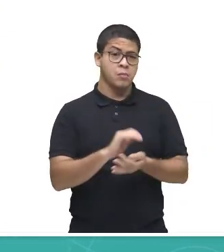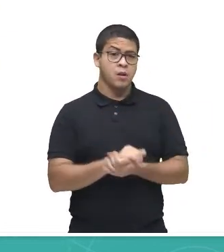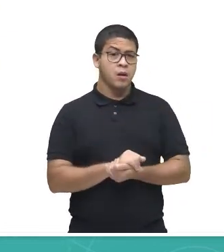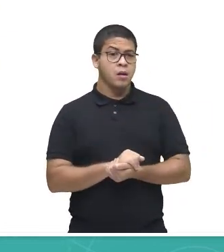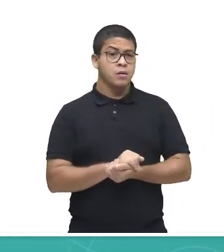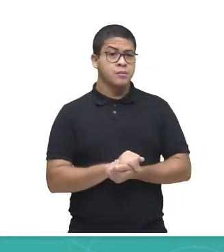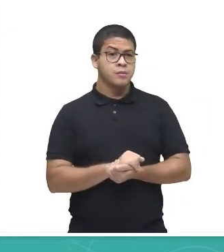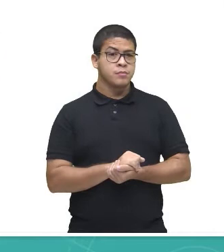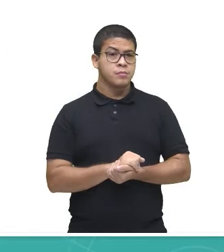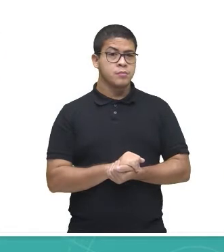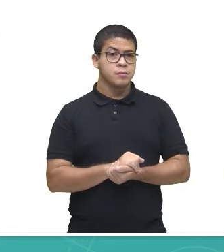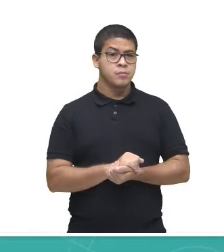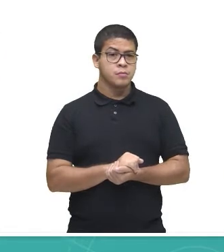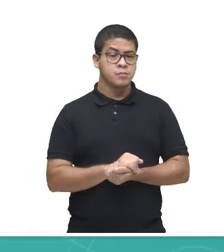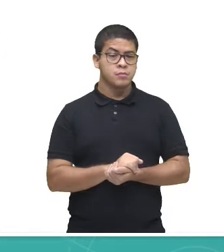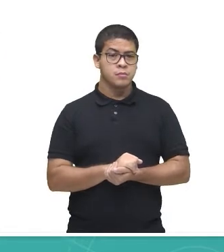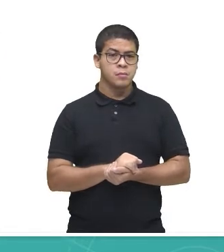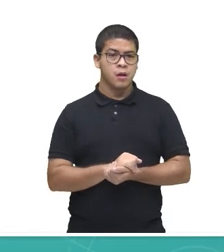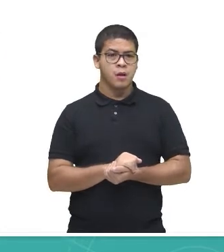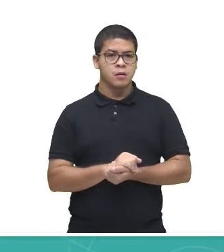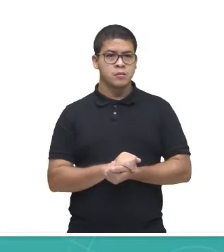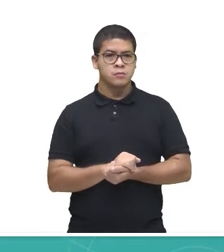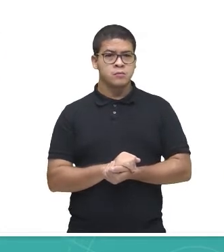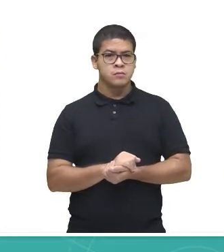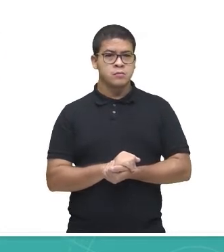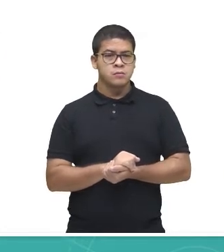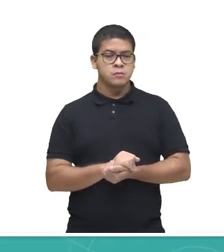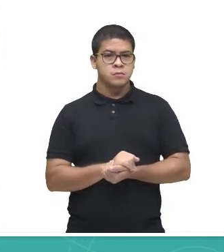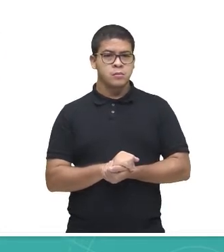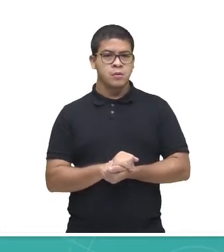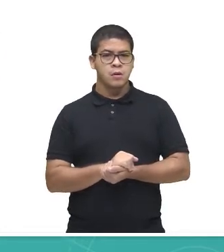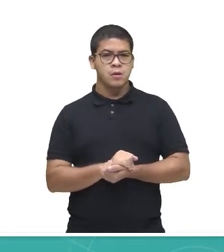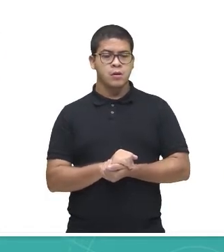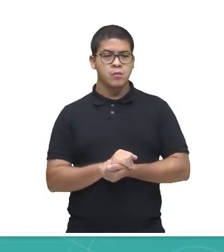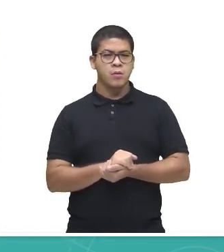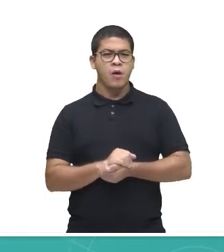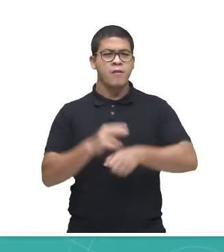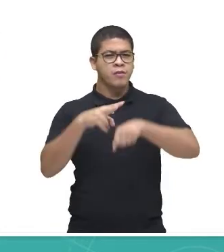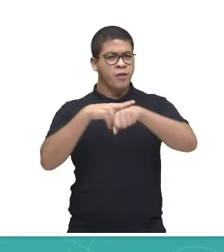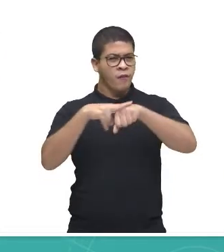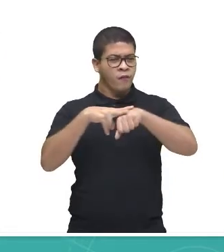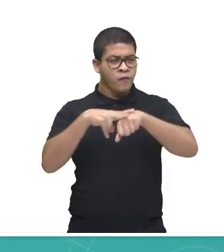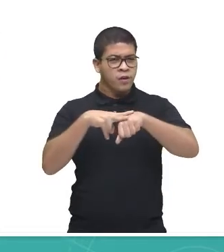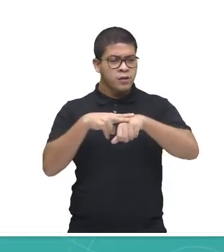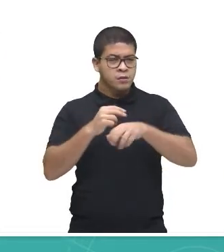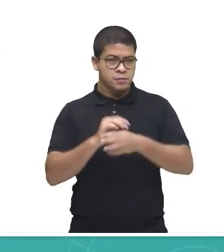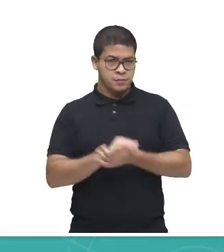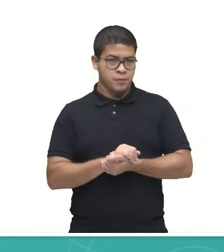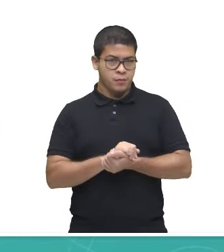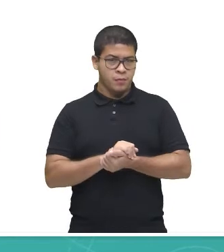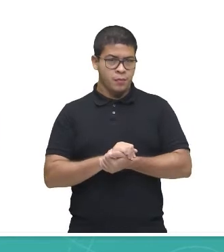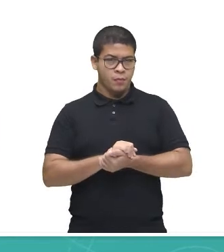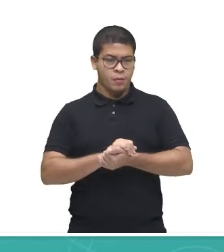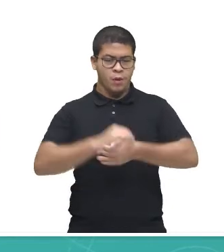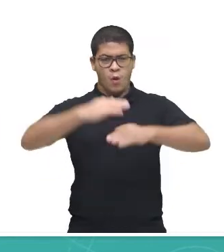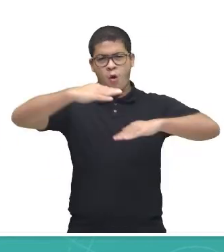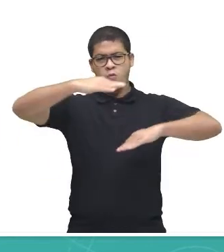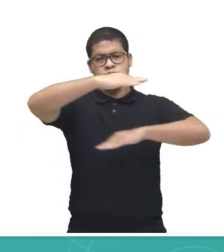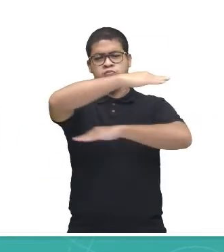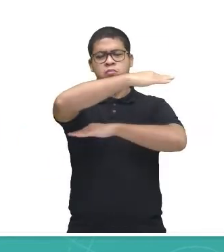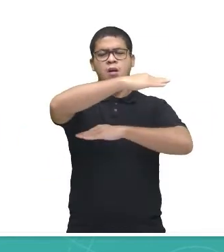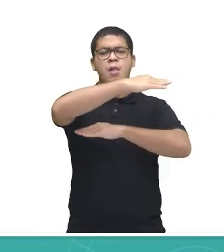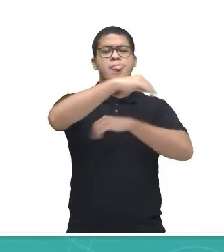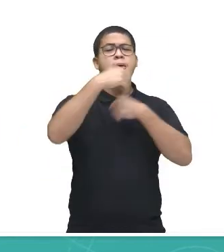vou pegar esse ângulo aqui de baixo, onde eu vou chamá-lo de x. E aí nós temos que